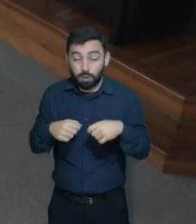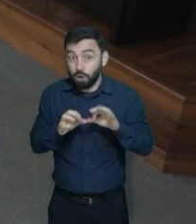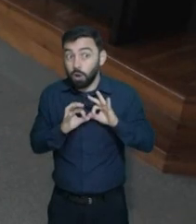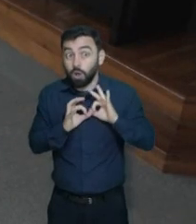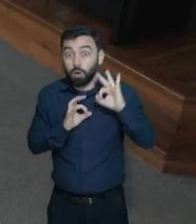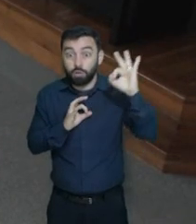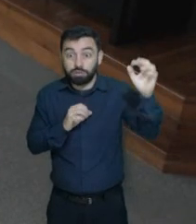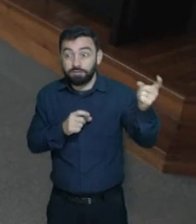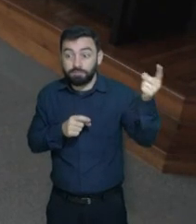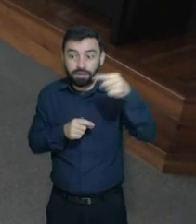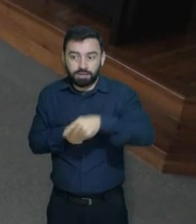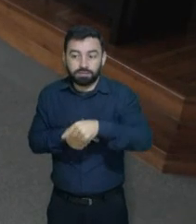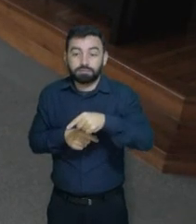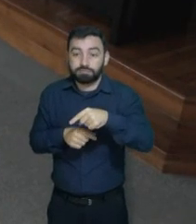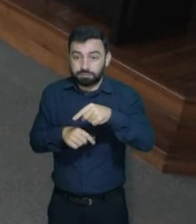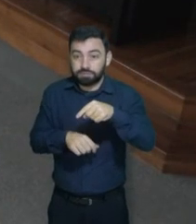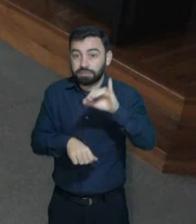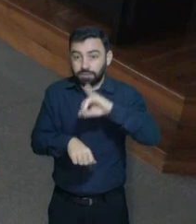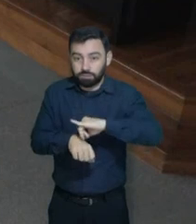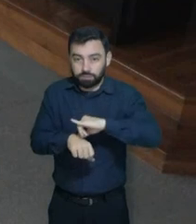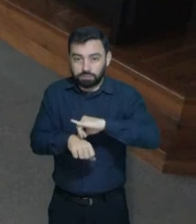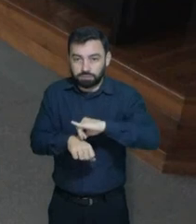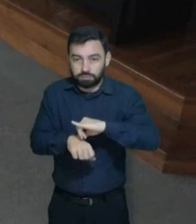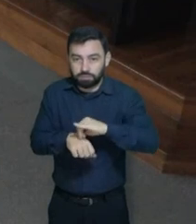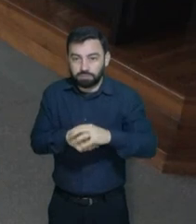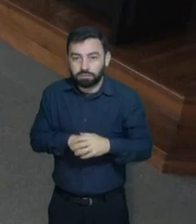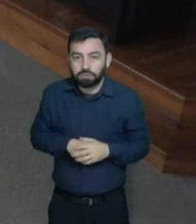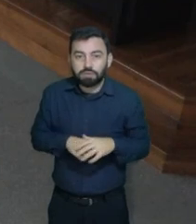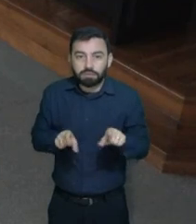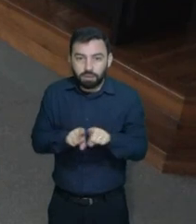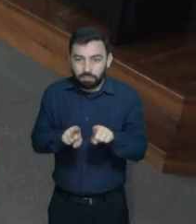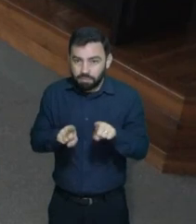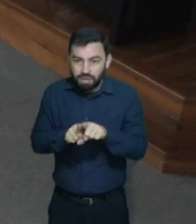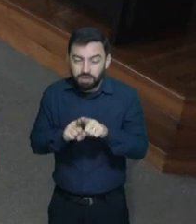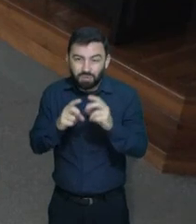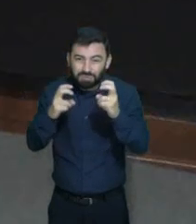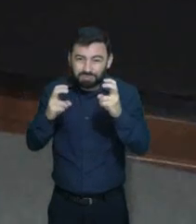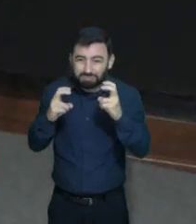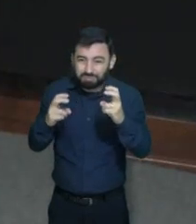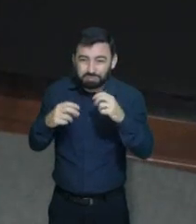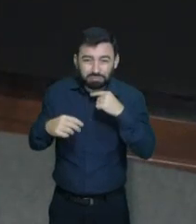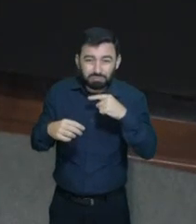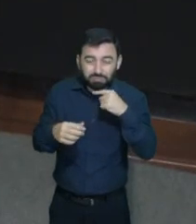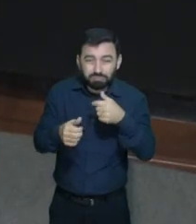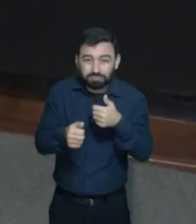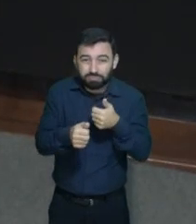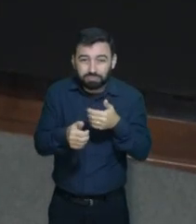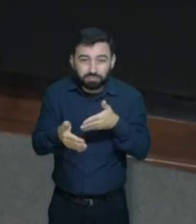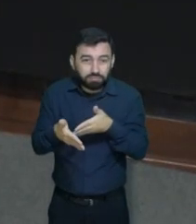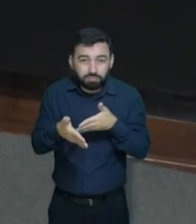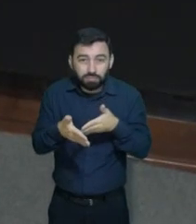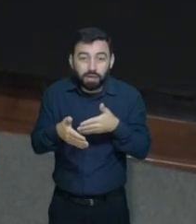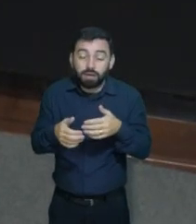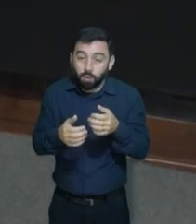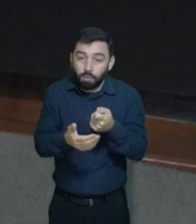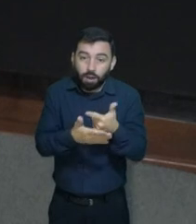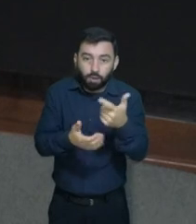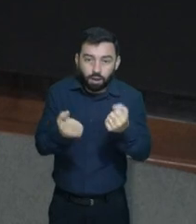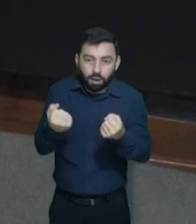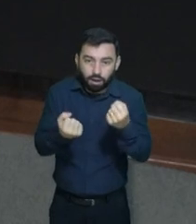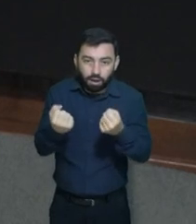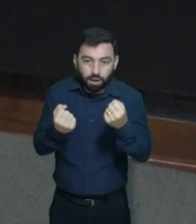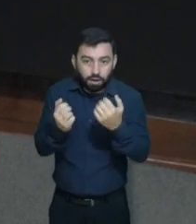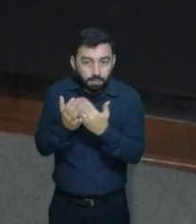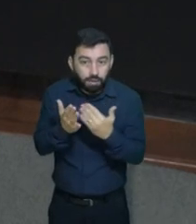PQP e ter que vir para o centro, num transporte coletivo que não te atende, e aí você vai tentar comprar um carro, e aí